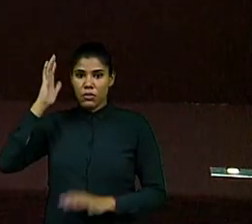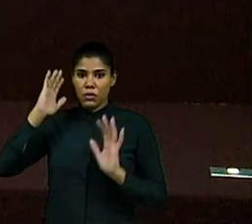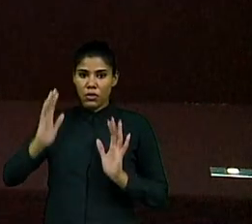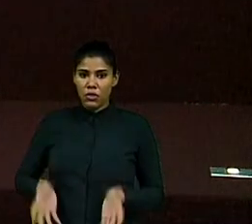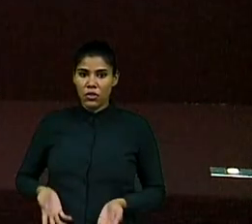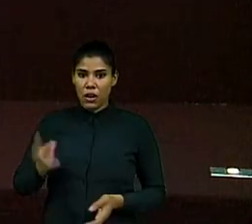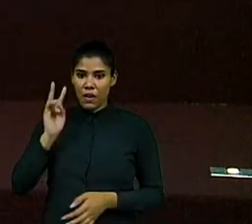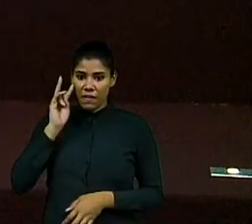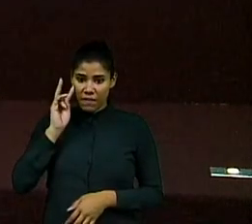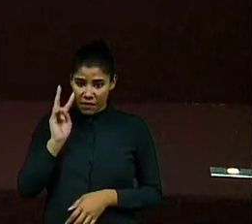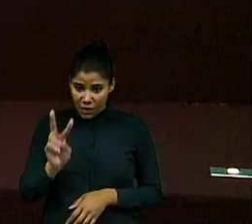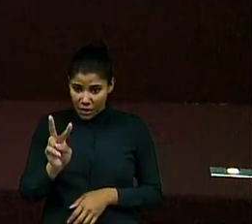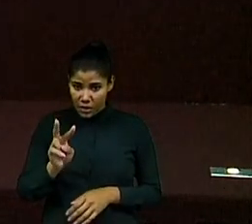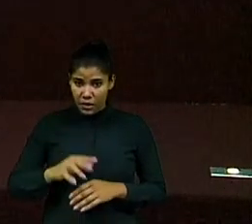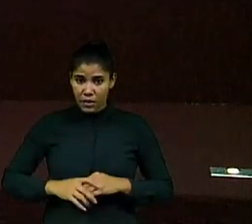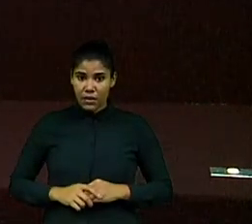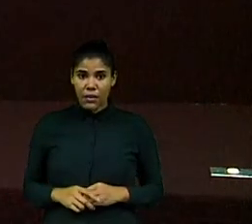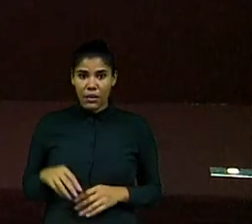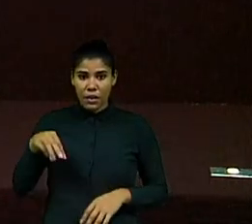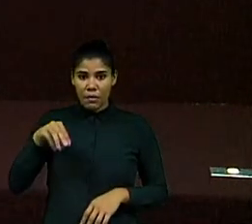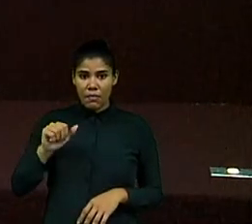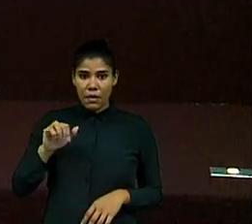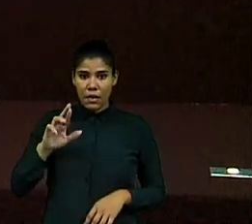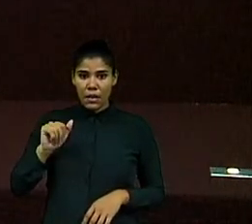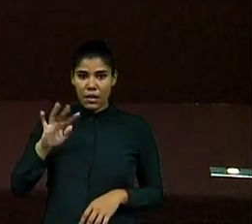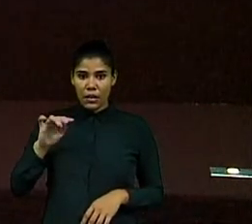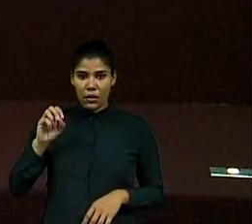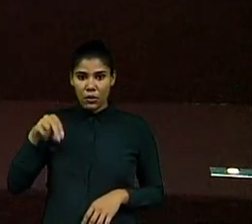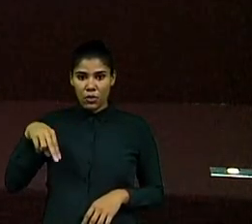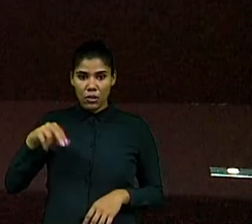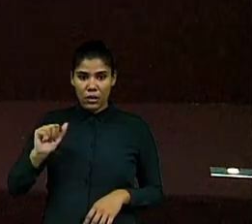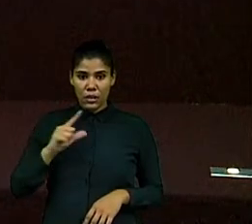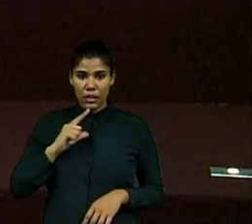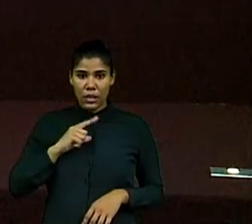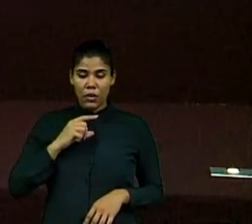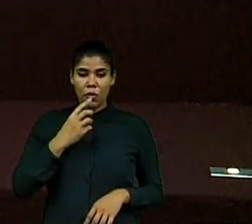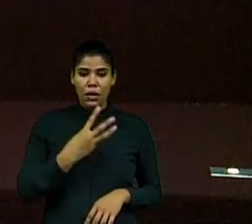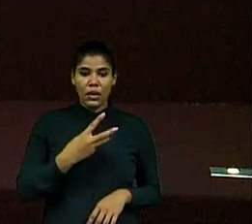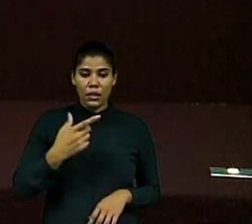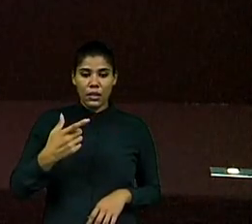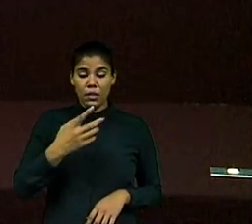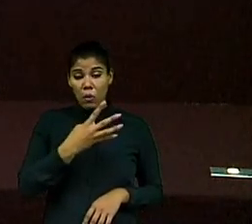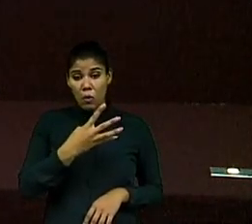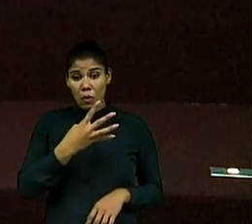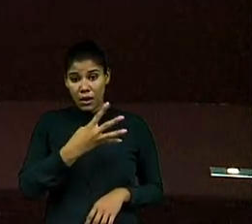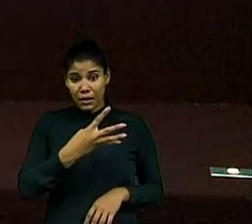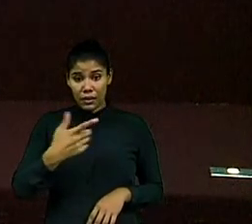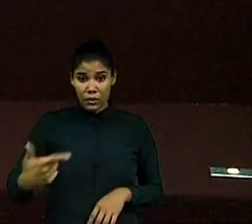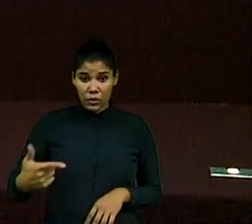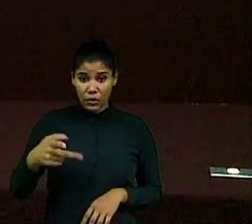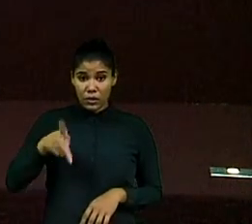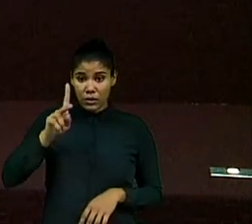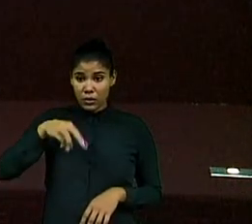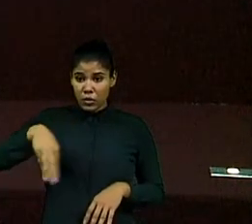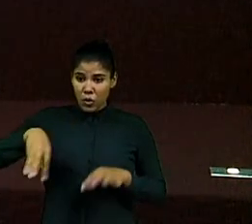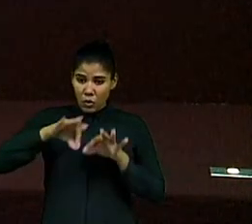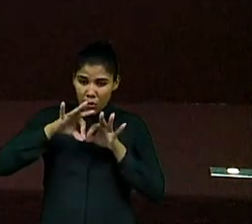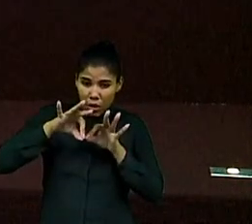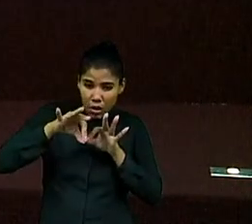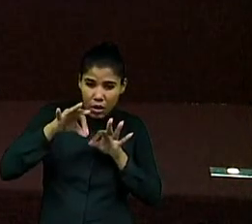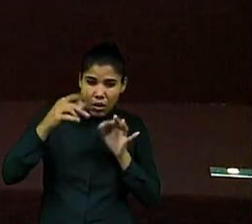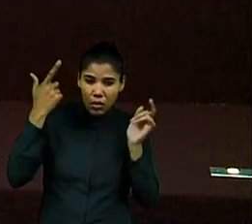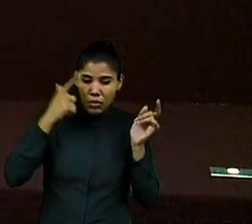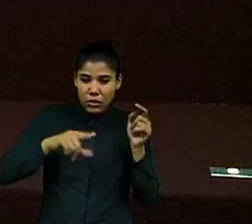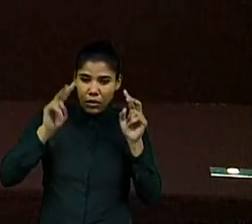visualizar maratona tem 42 km então menos de 10% da prova nessa faixa